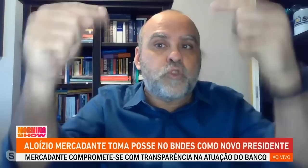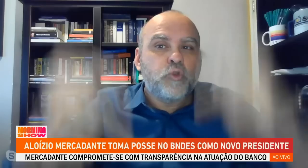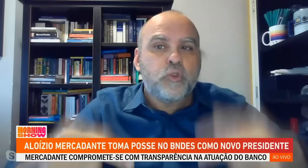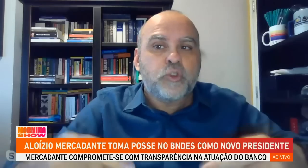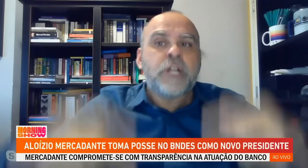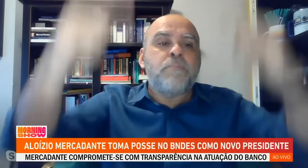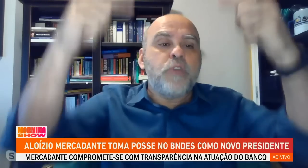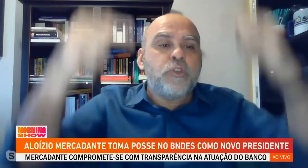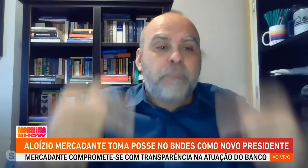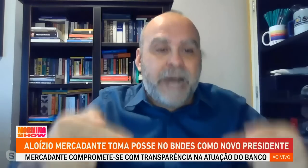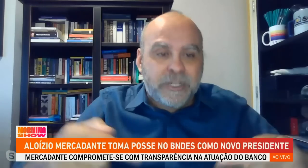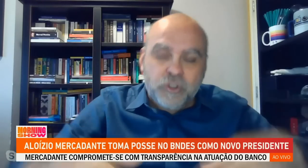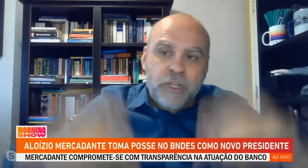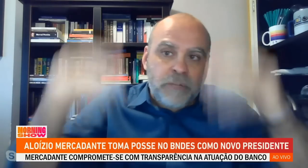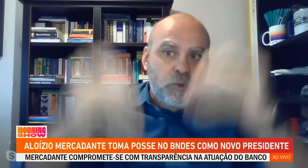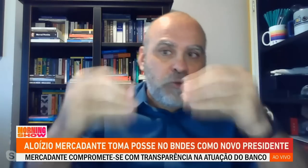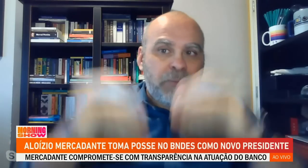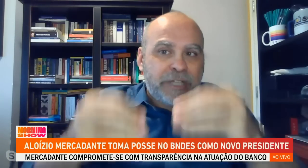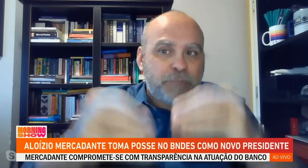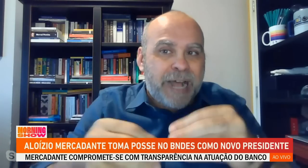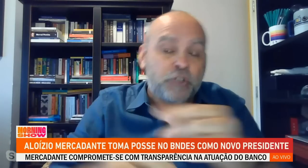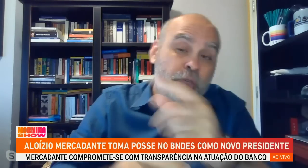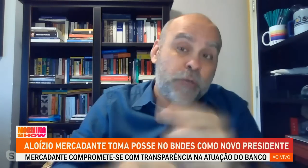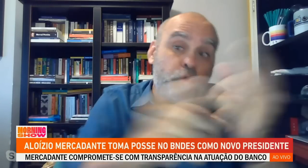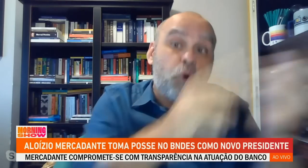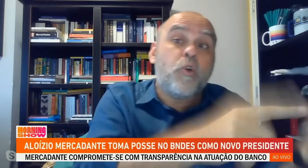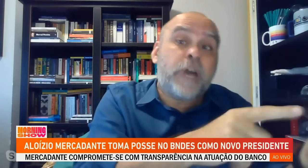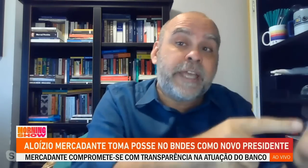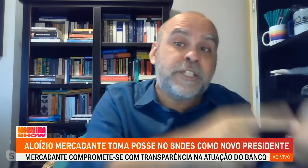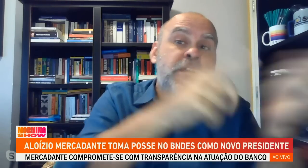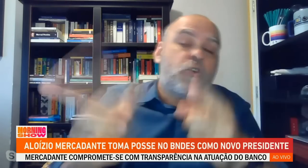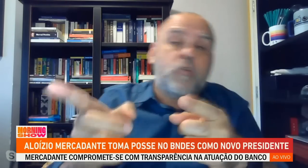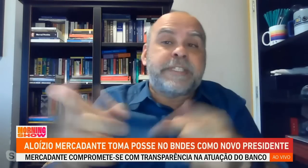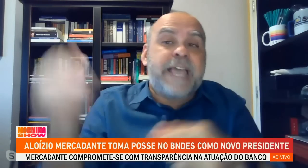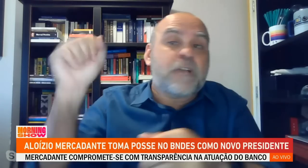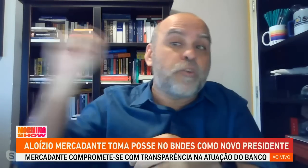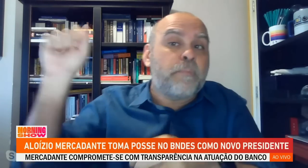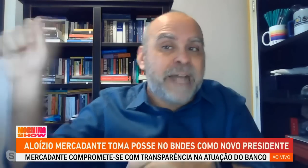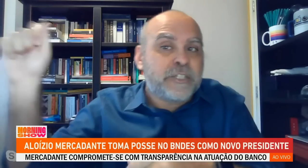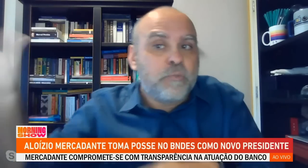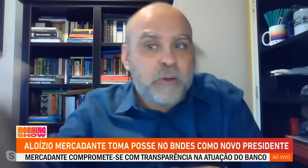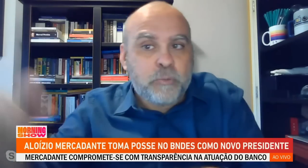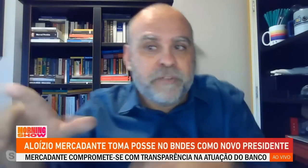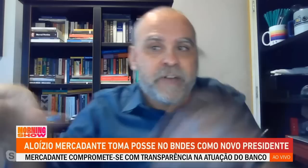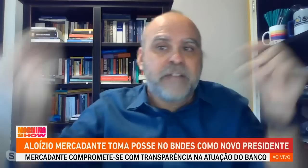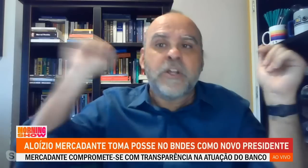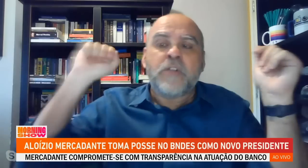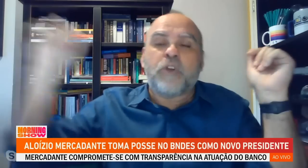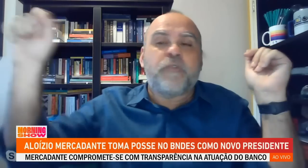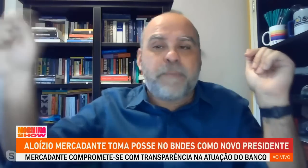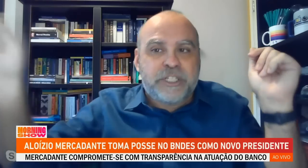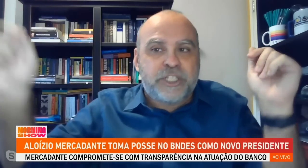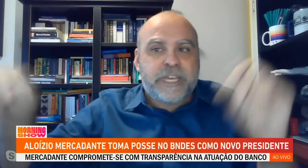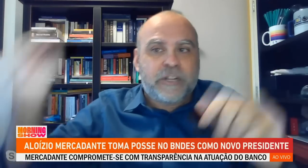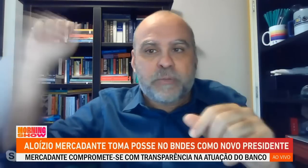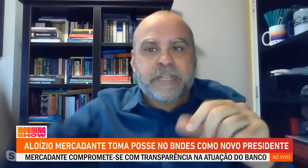com juros muito baixos, muito mais baixos do que o concorrente consegue quando bate num banco privado, quando